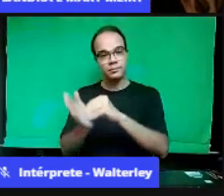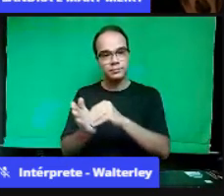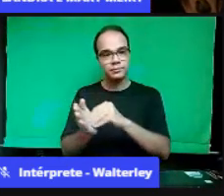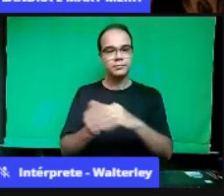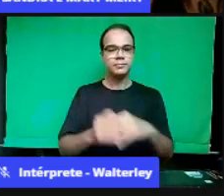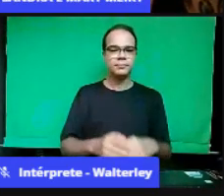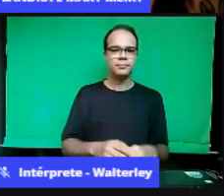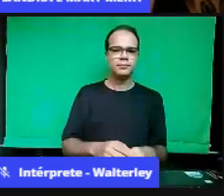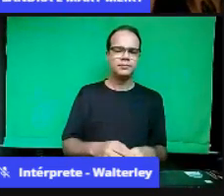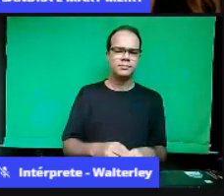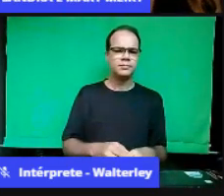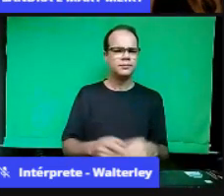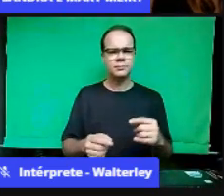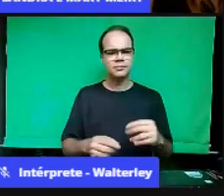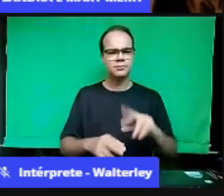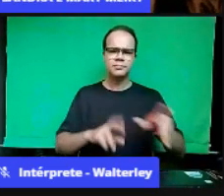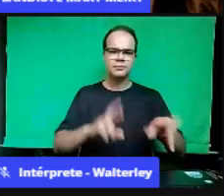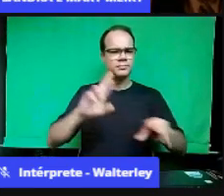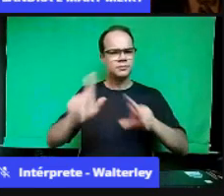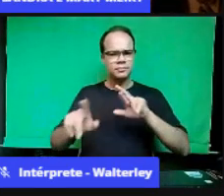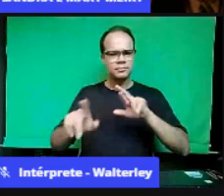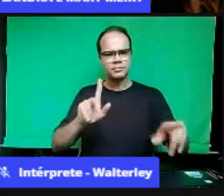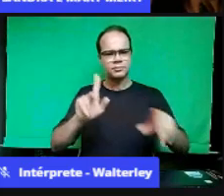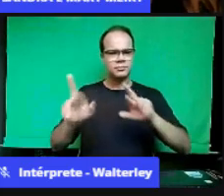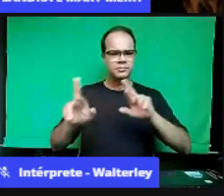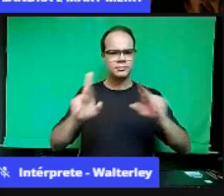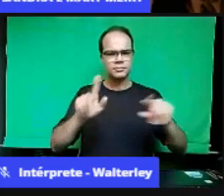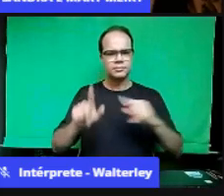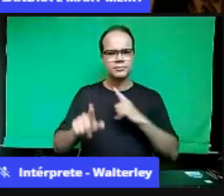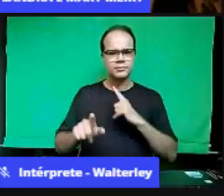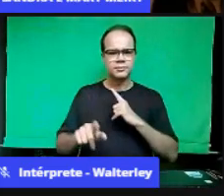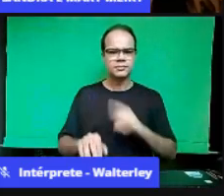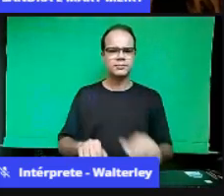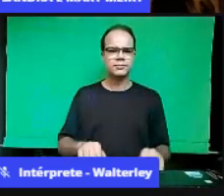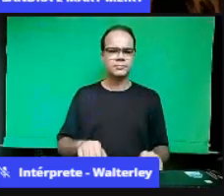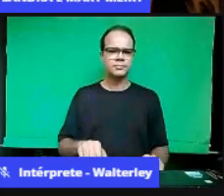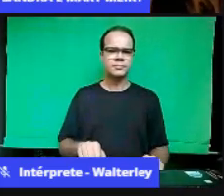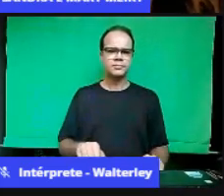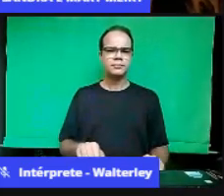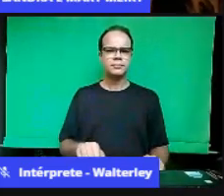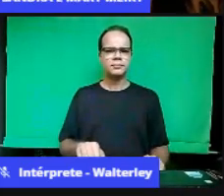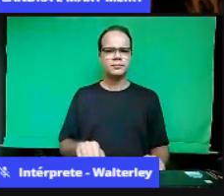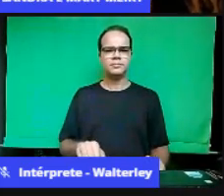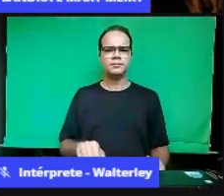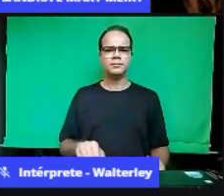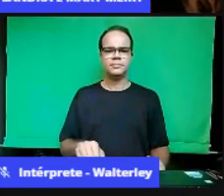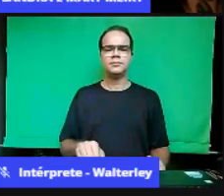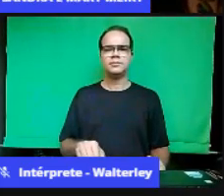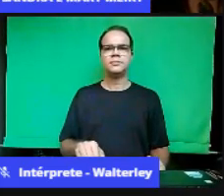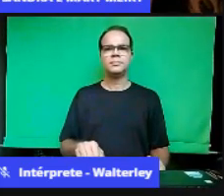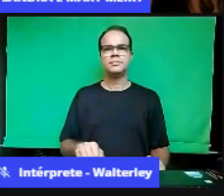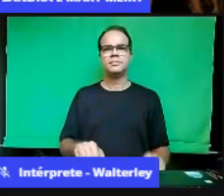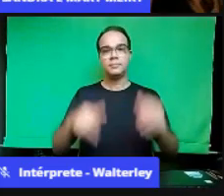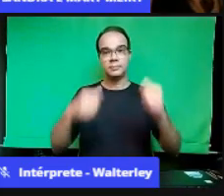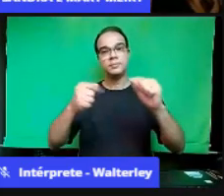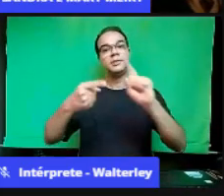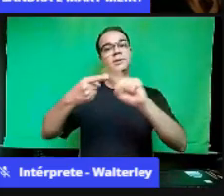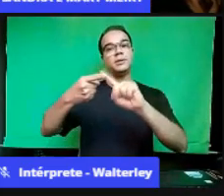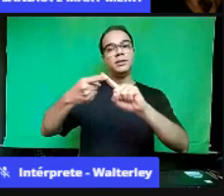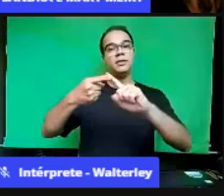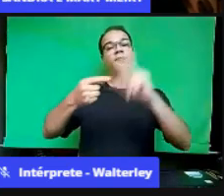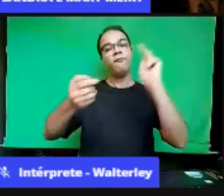aspectos afetivos sociais, sempre se atendo às 3 situações, né? O